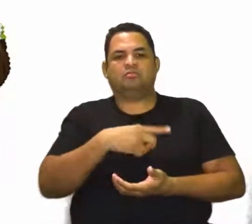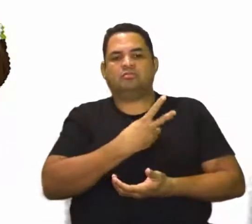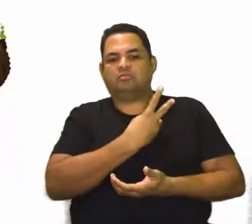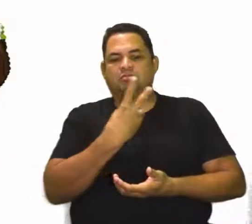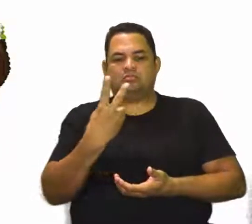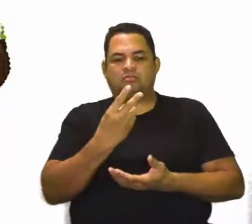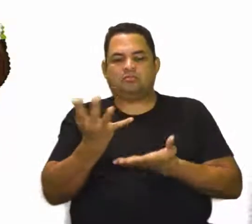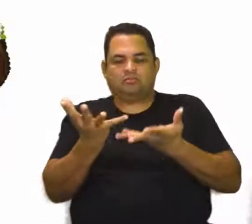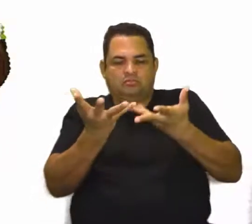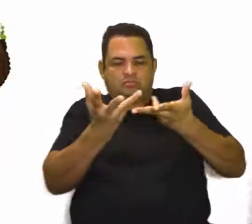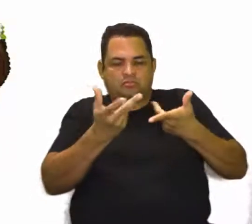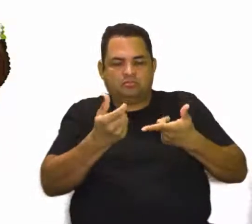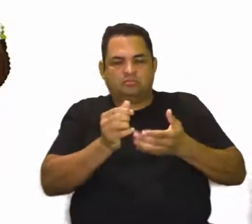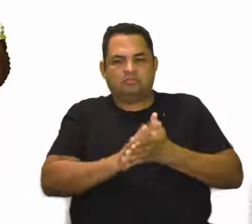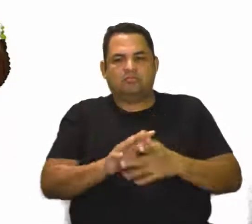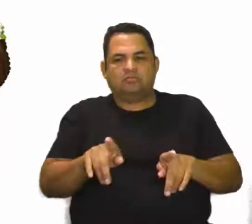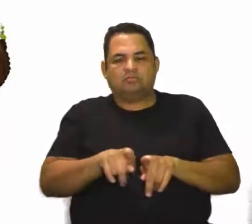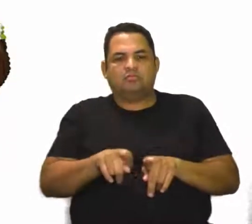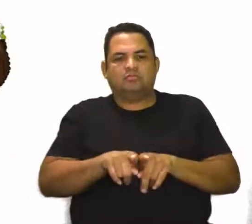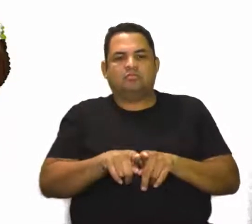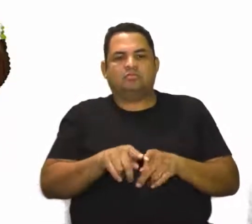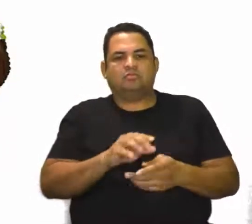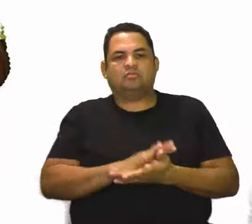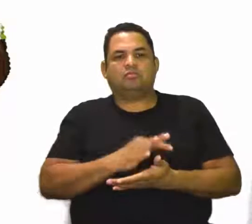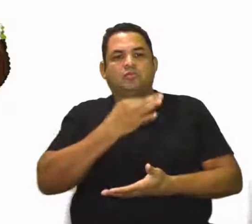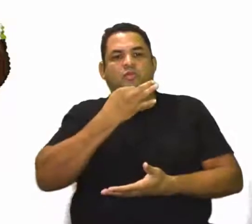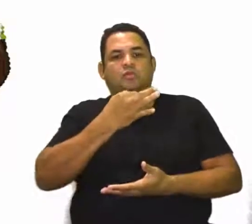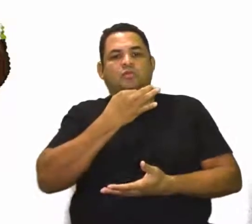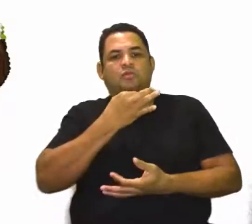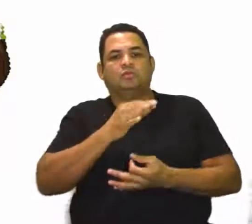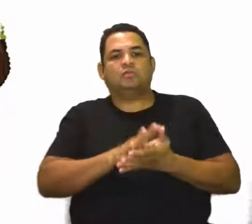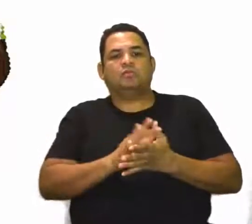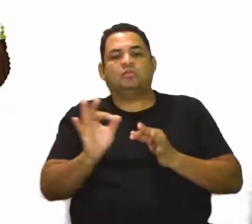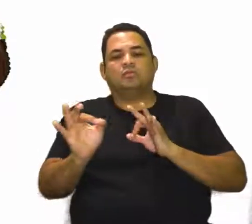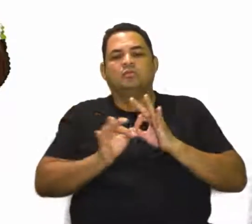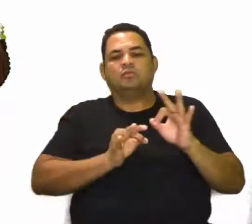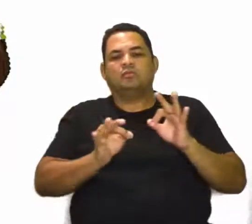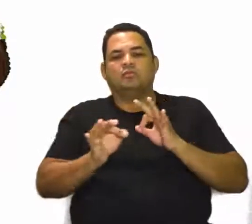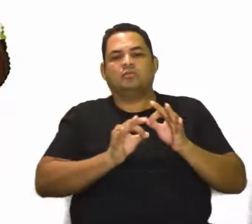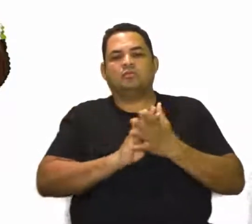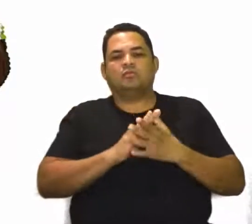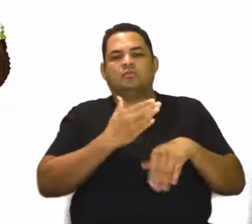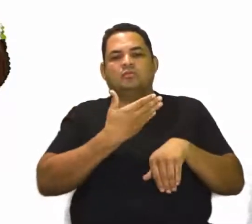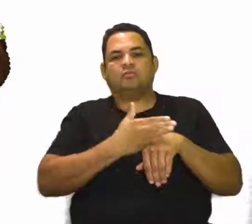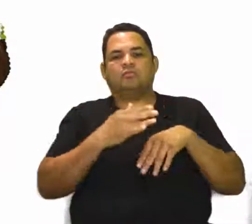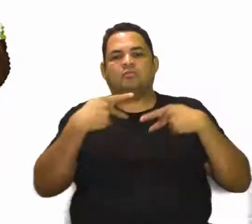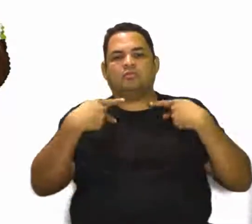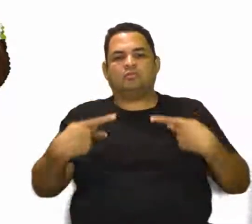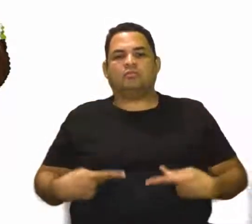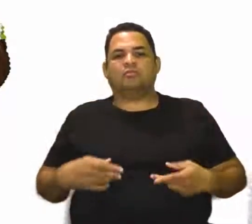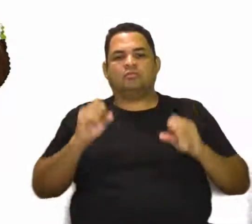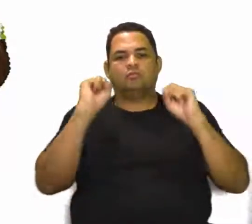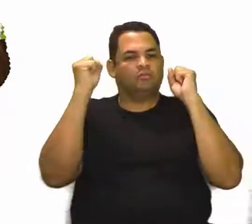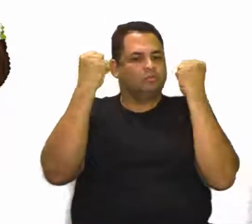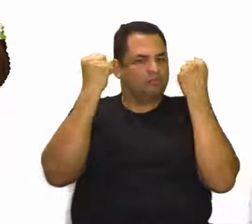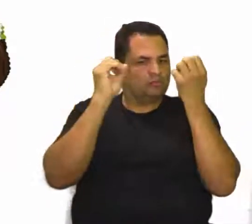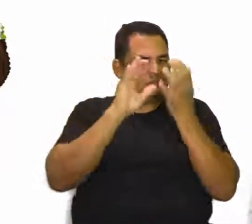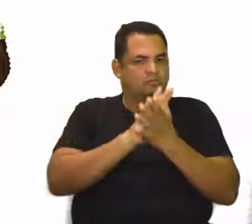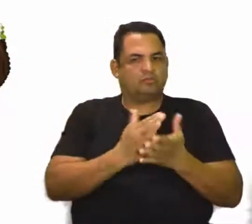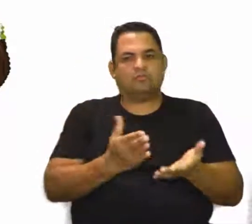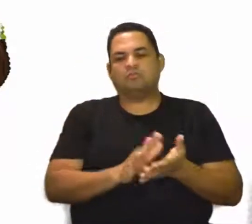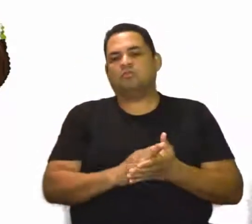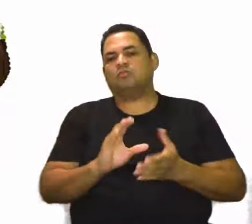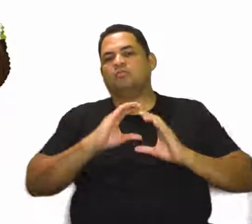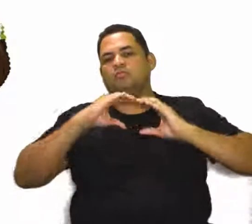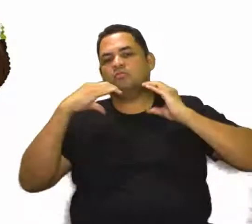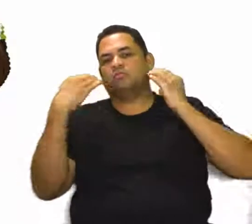habilidade que seria o quê, professora Iris? A segunda é discutir e organizar práticas corporais de atividade